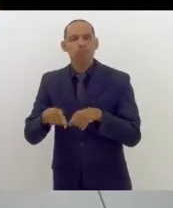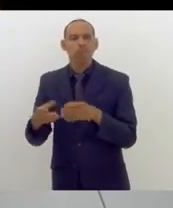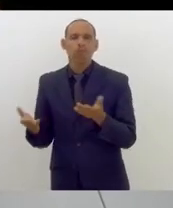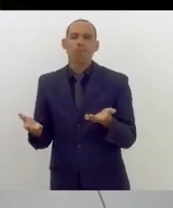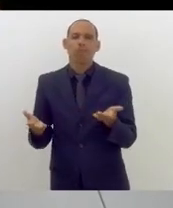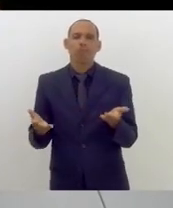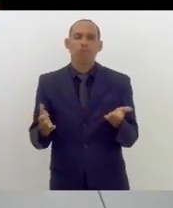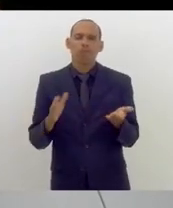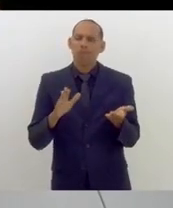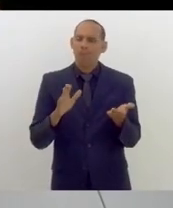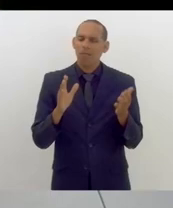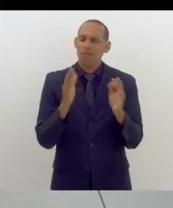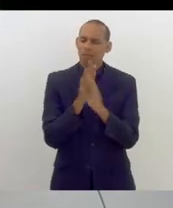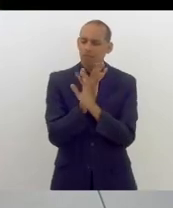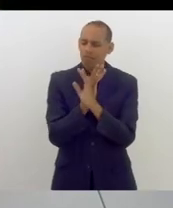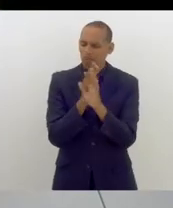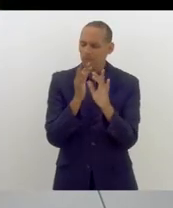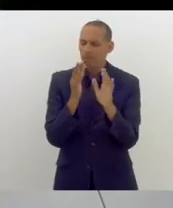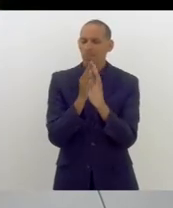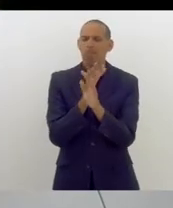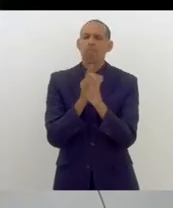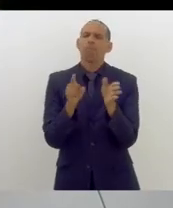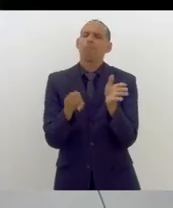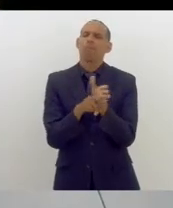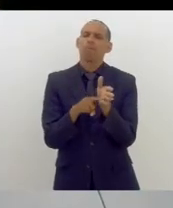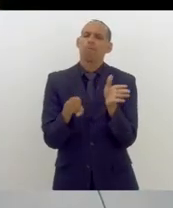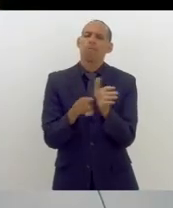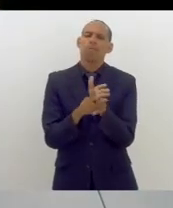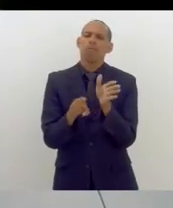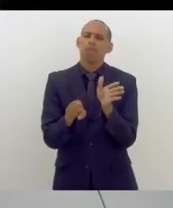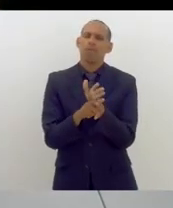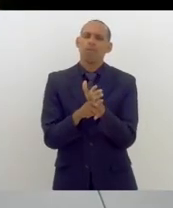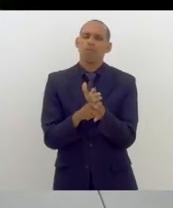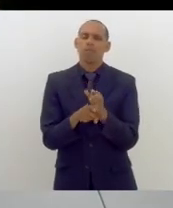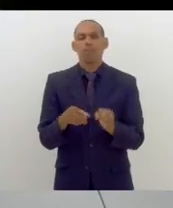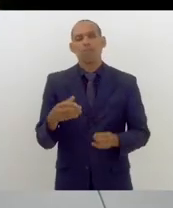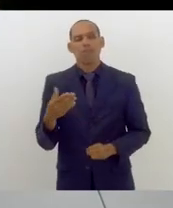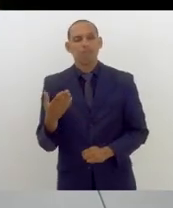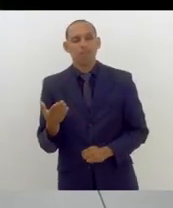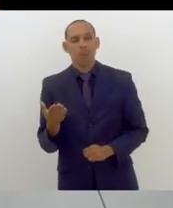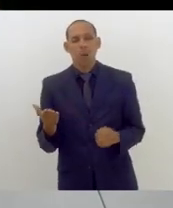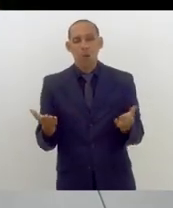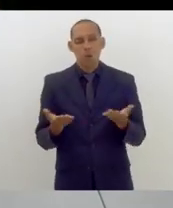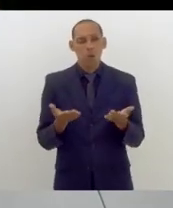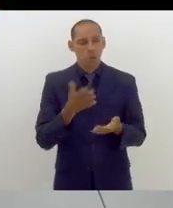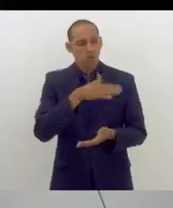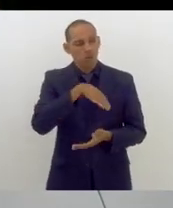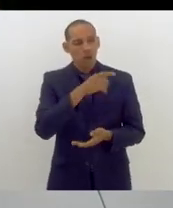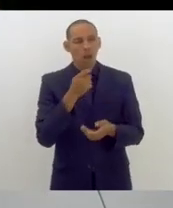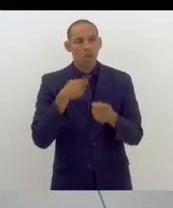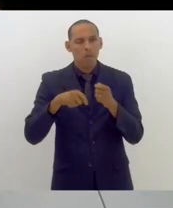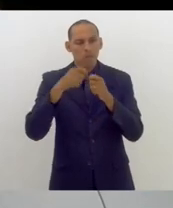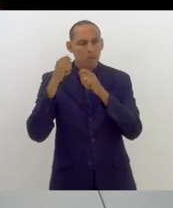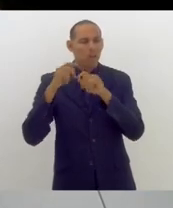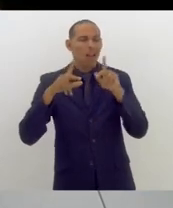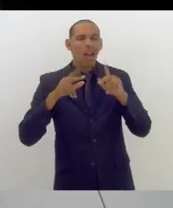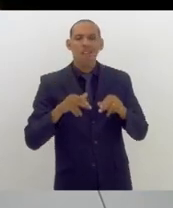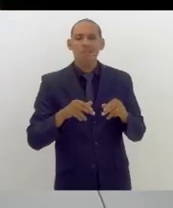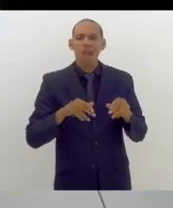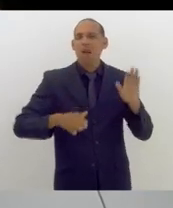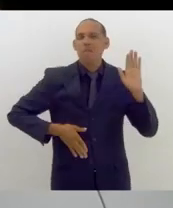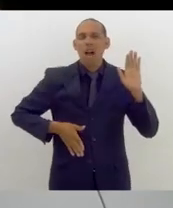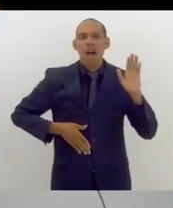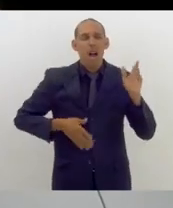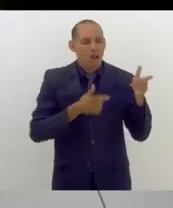no mínimo suspeitável deputada eu no mínimo sustentável Então os pescadores hoje eles são cassados como bandido